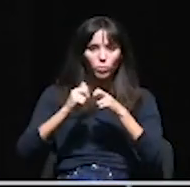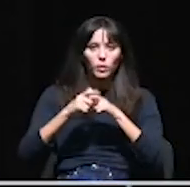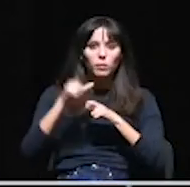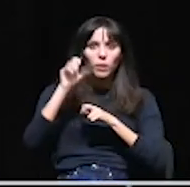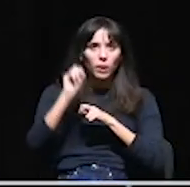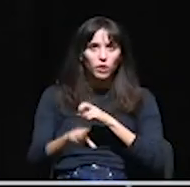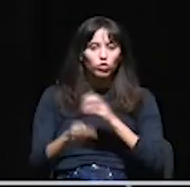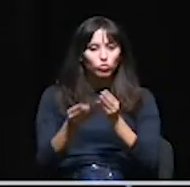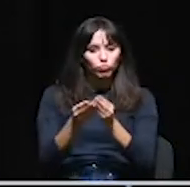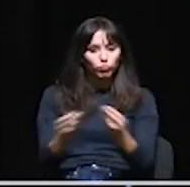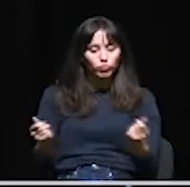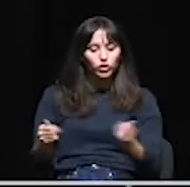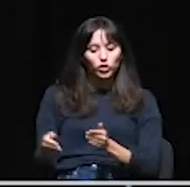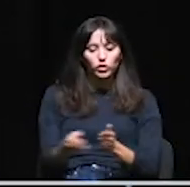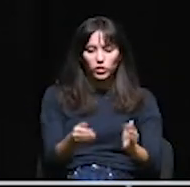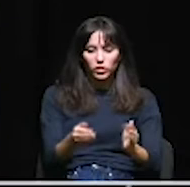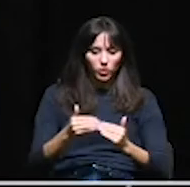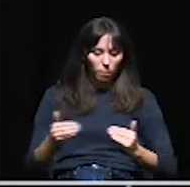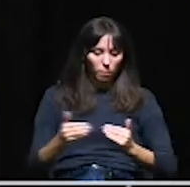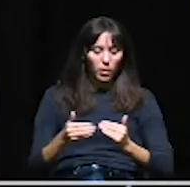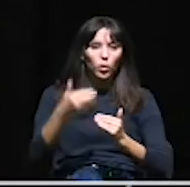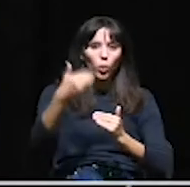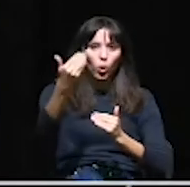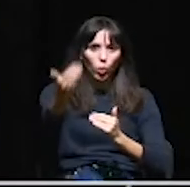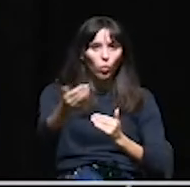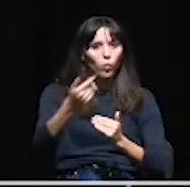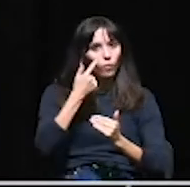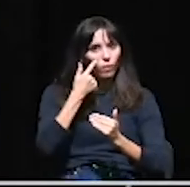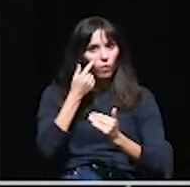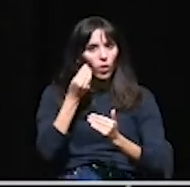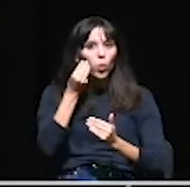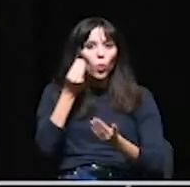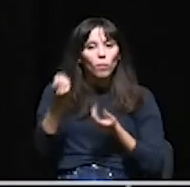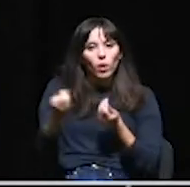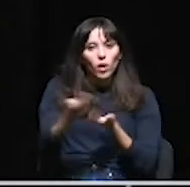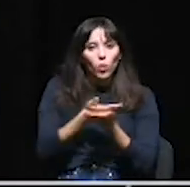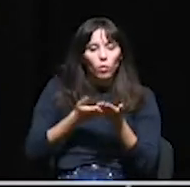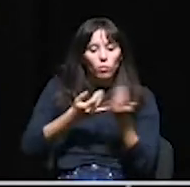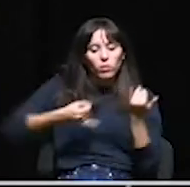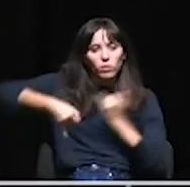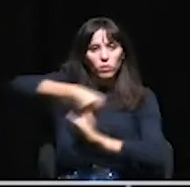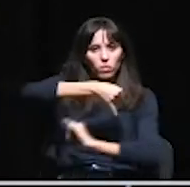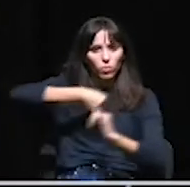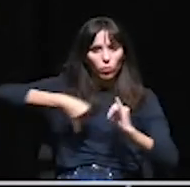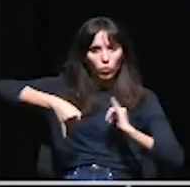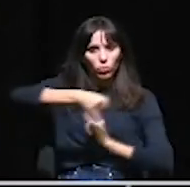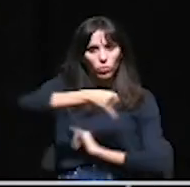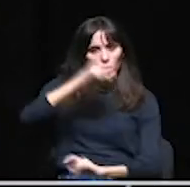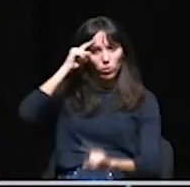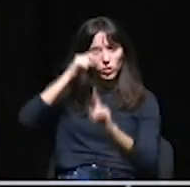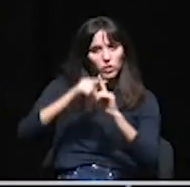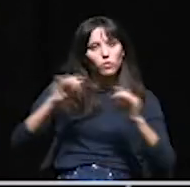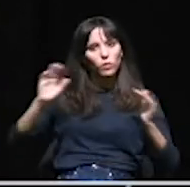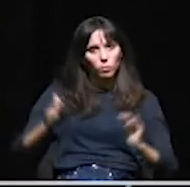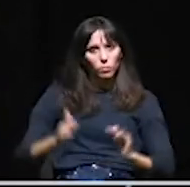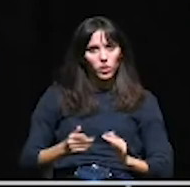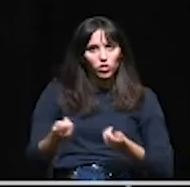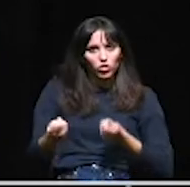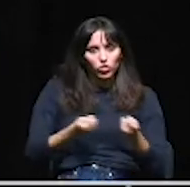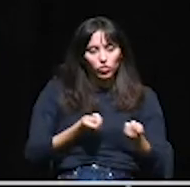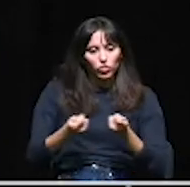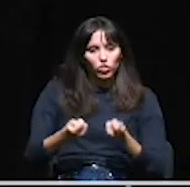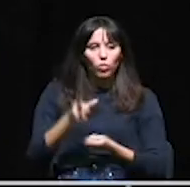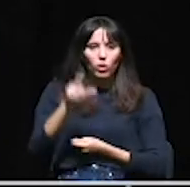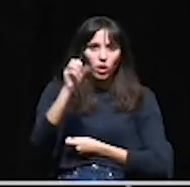uma estratégia de médio e longo prazo assente nos princípios da economia circular para a diminuição e para a gestão dos